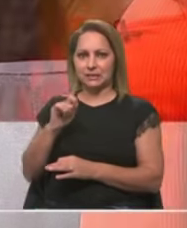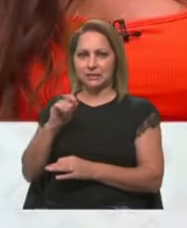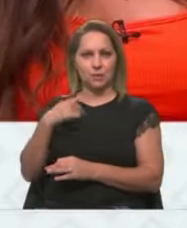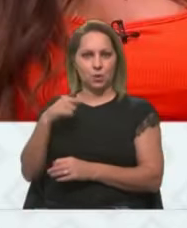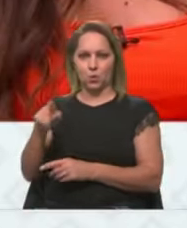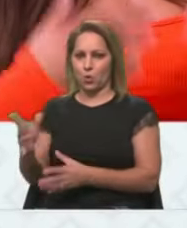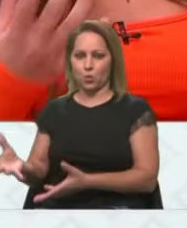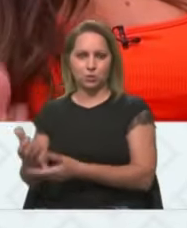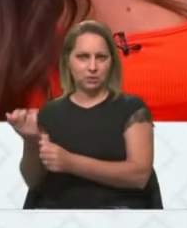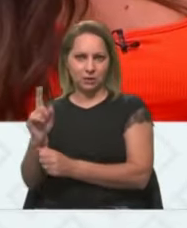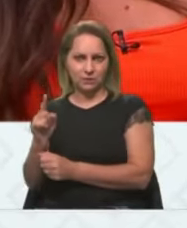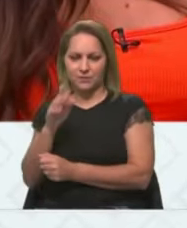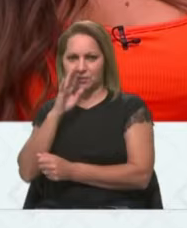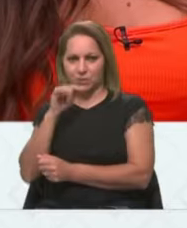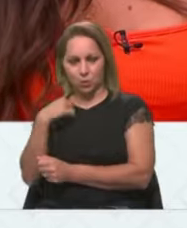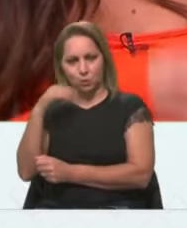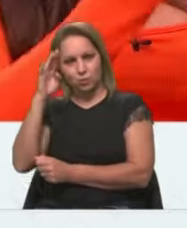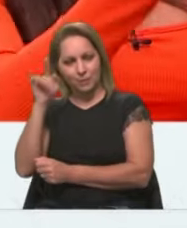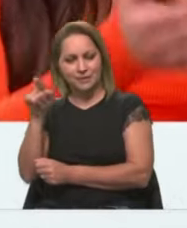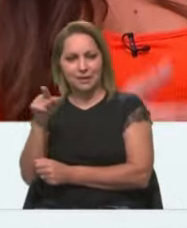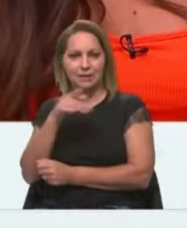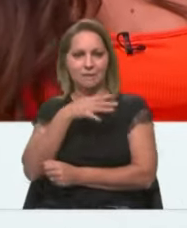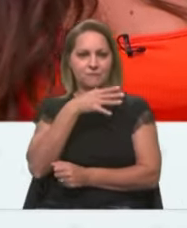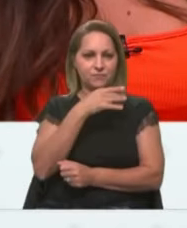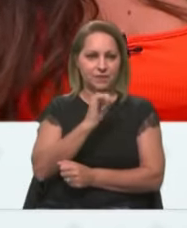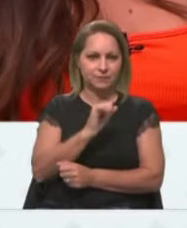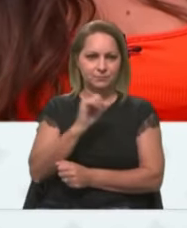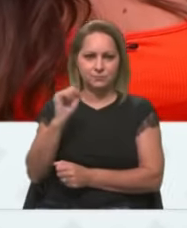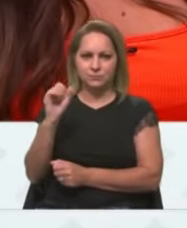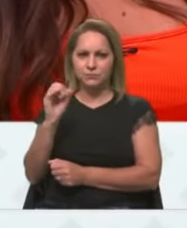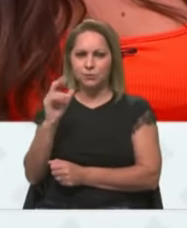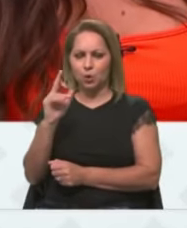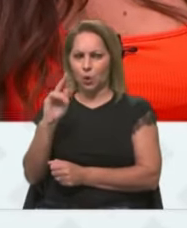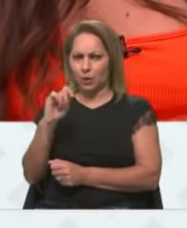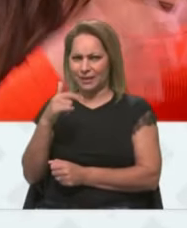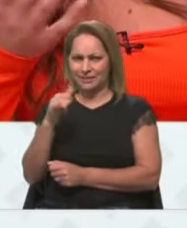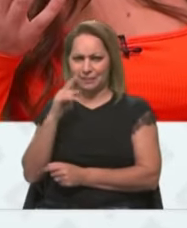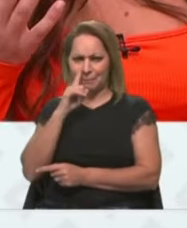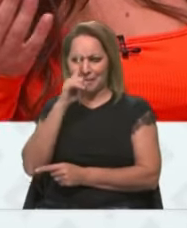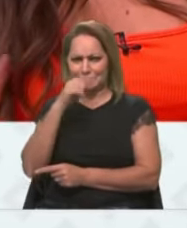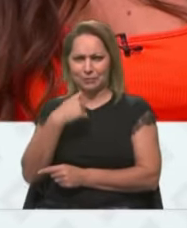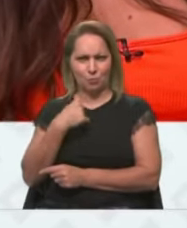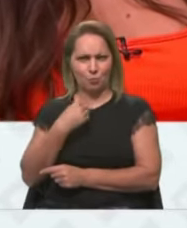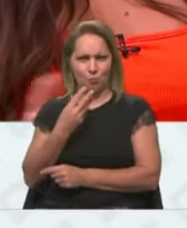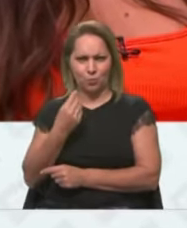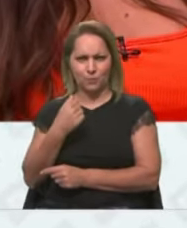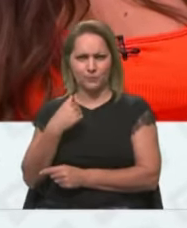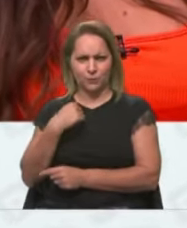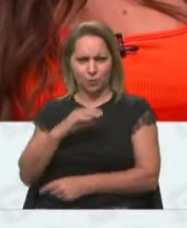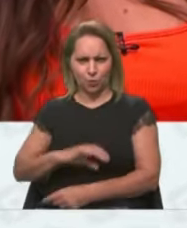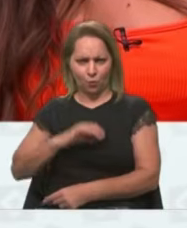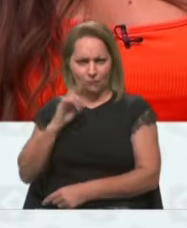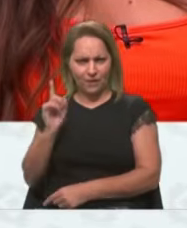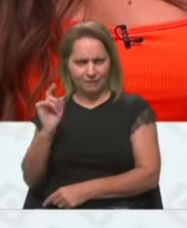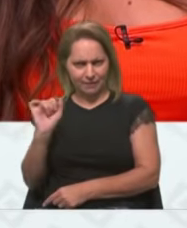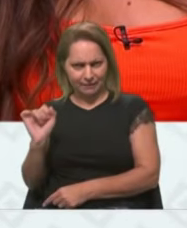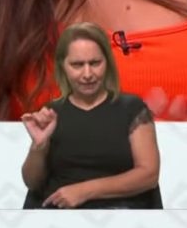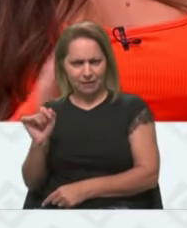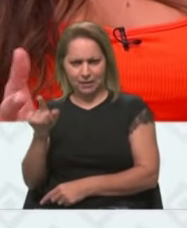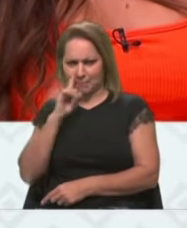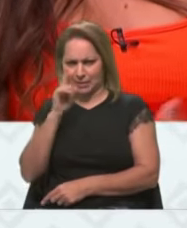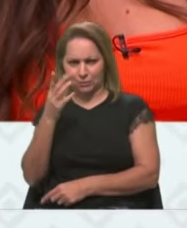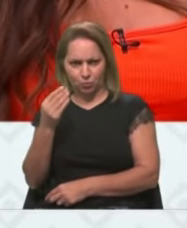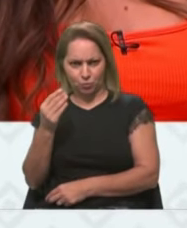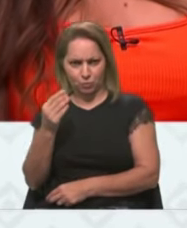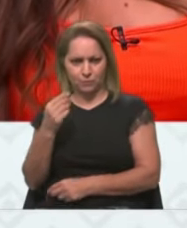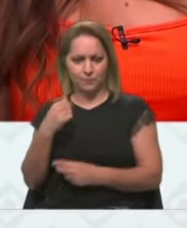soubesse realmente o que ela falava por trás, agora é, te menti muitas vezes, também era uma pessoa que eu tinha de confiança. Eu nunca